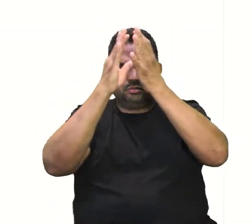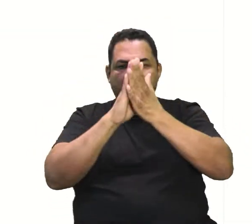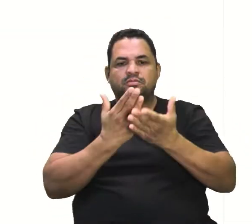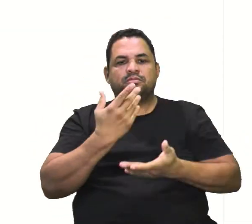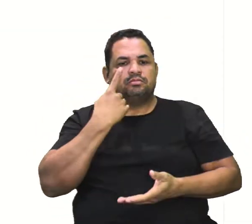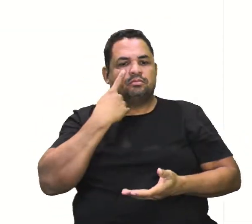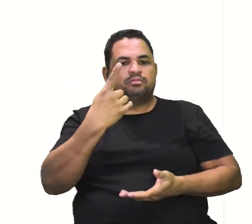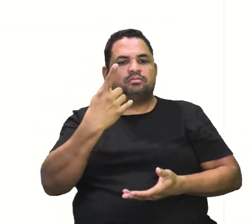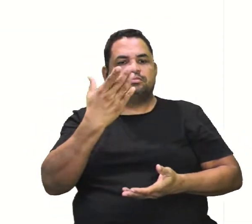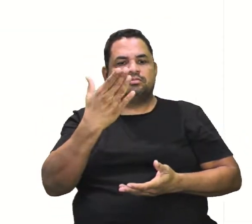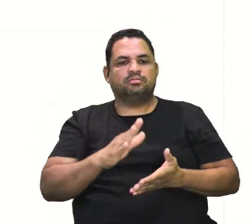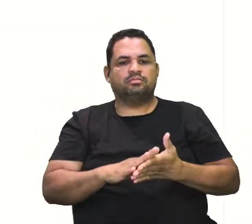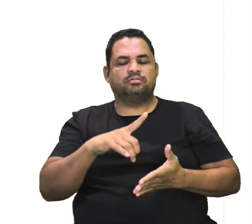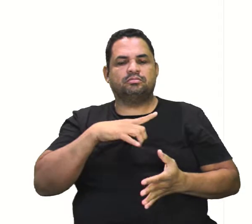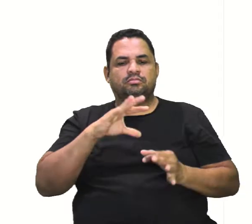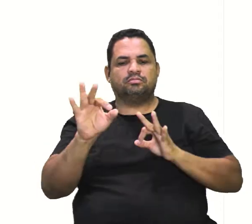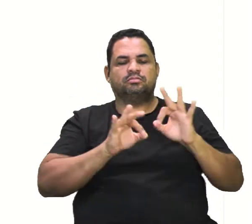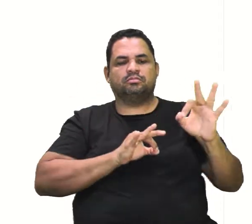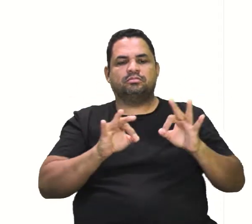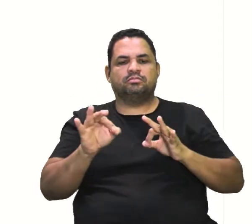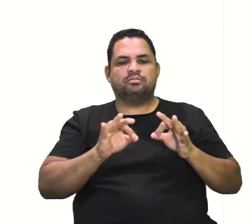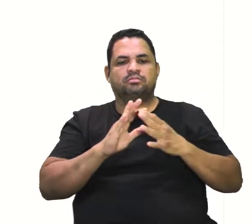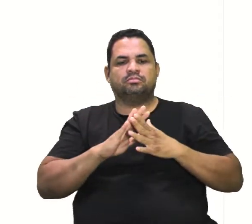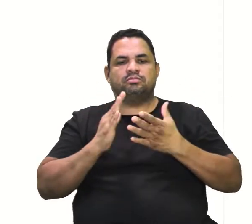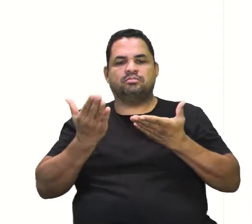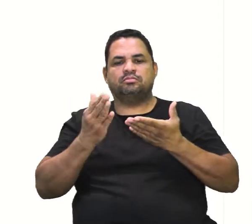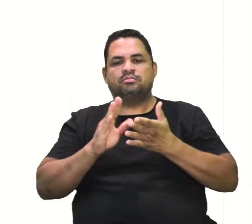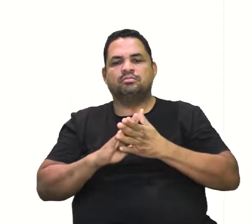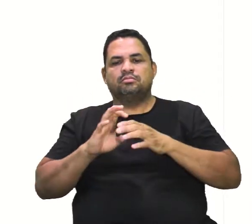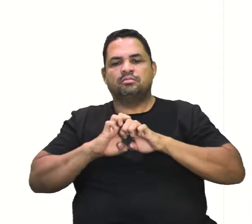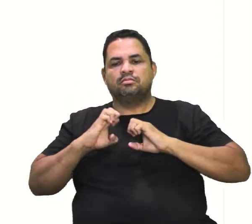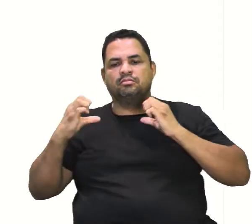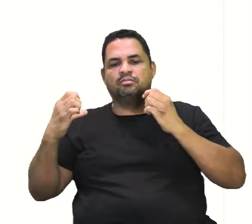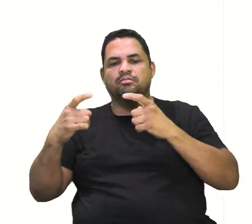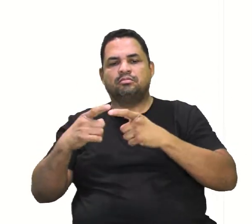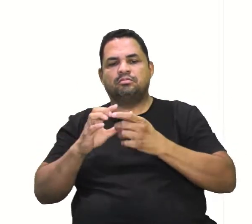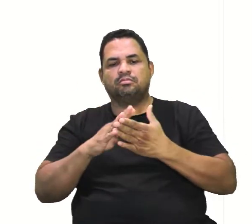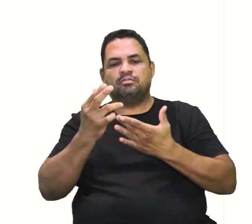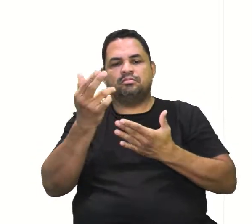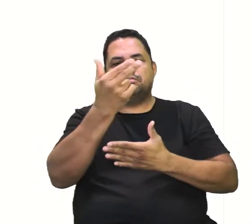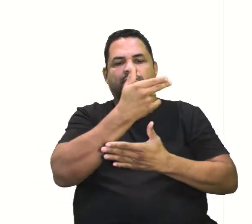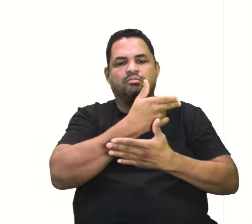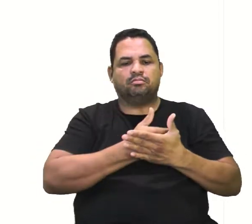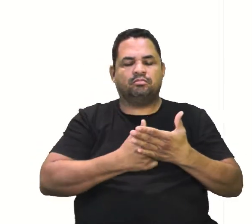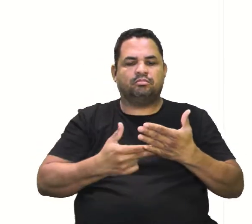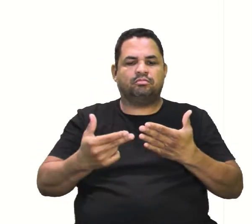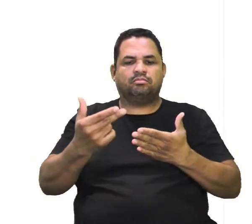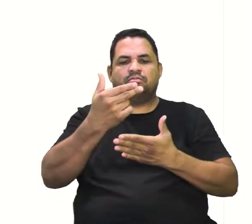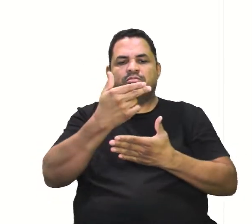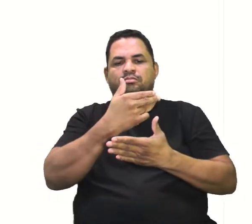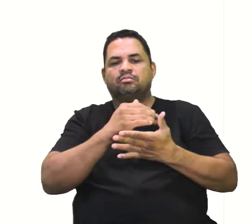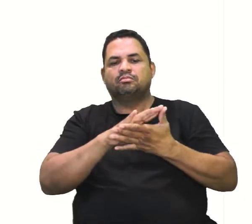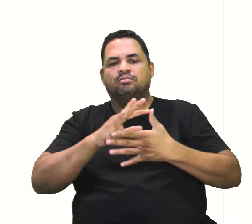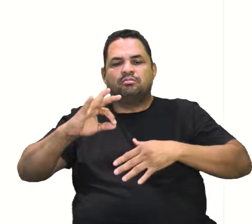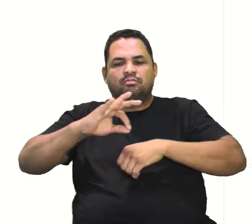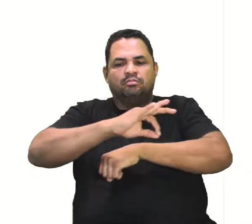você vai ver que muitas coisas têm um formato de elipse. Desenho de perspectiva na arquitetura, então a professora Lúcia aí pode falar até